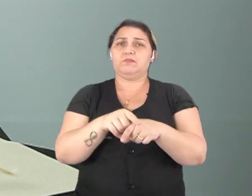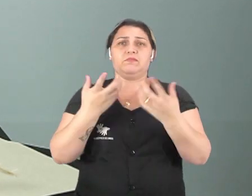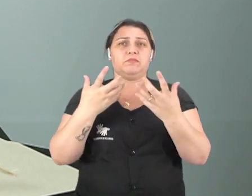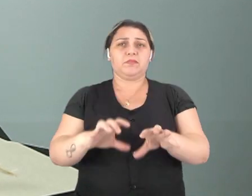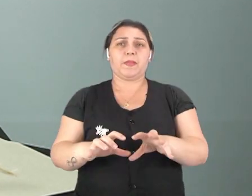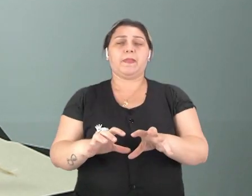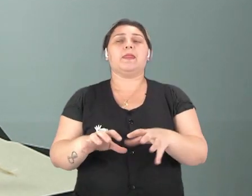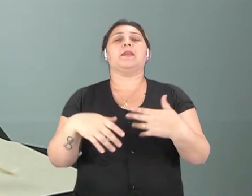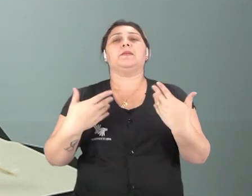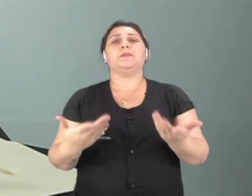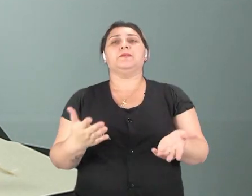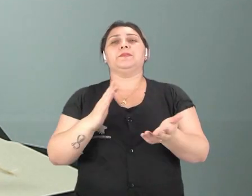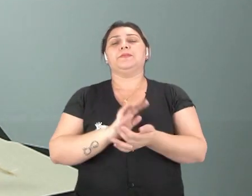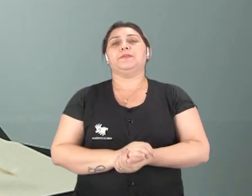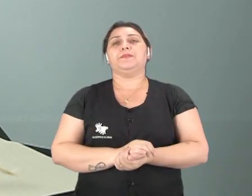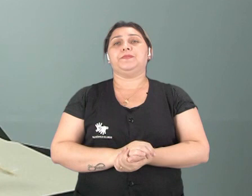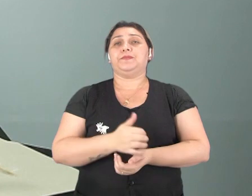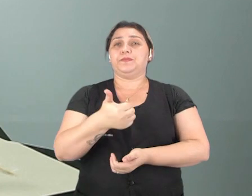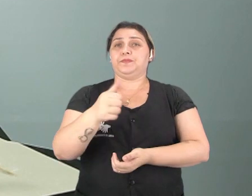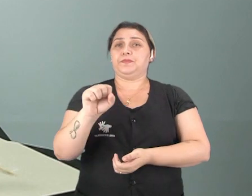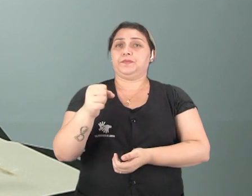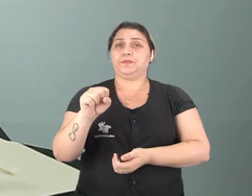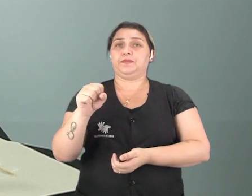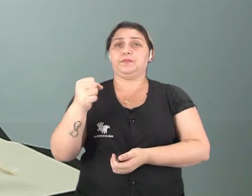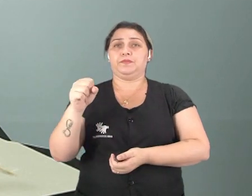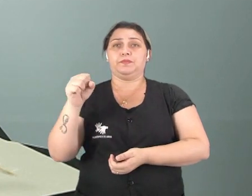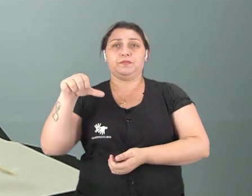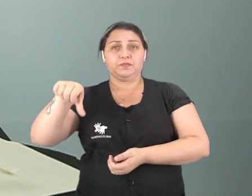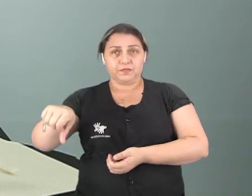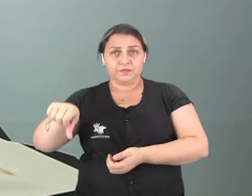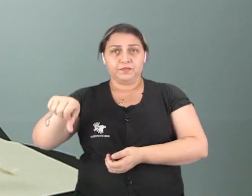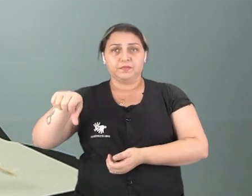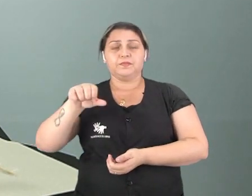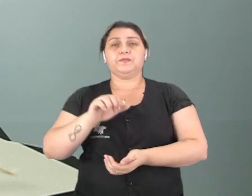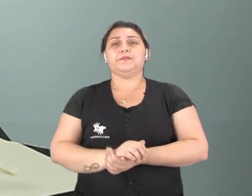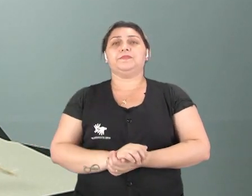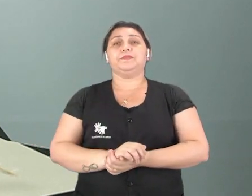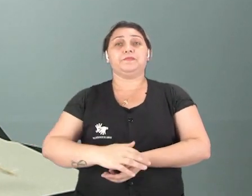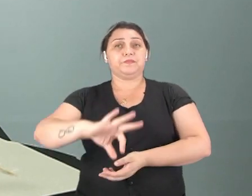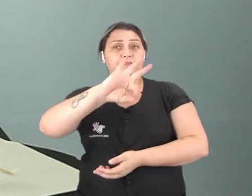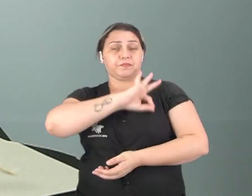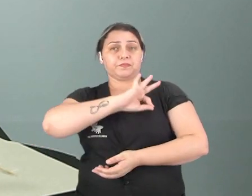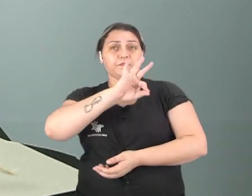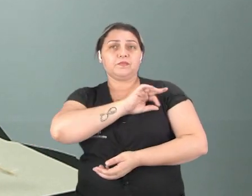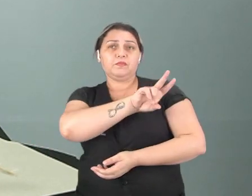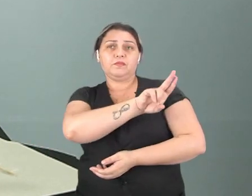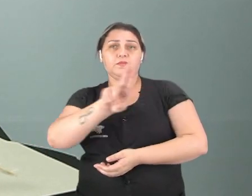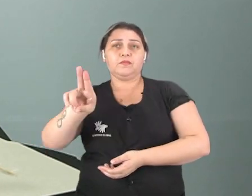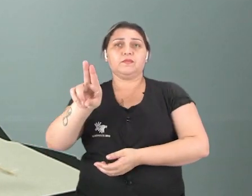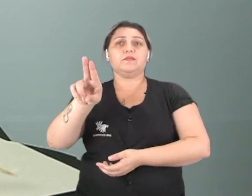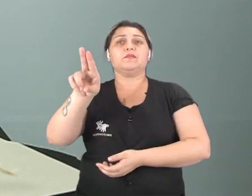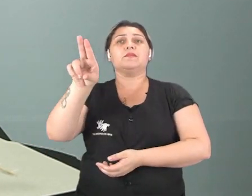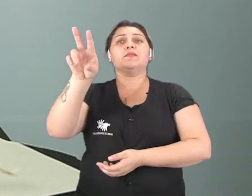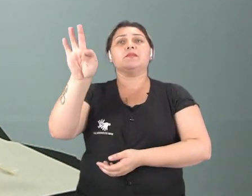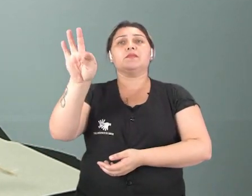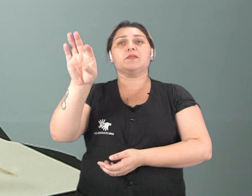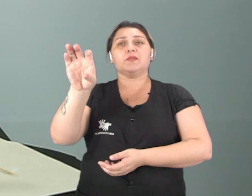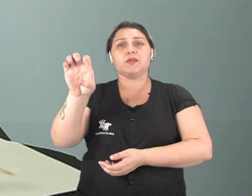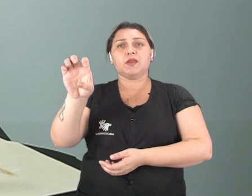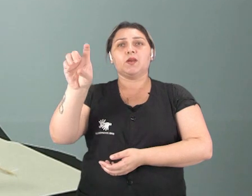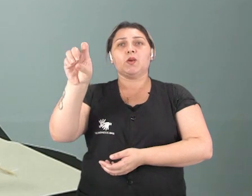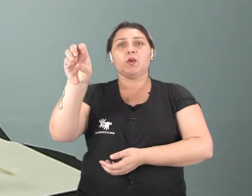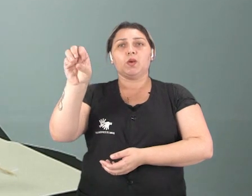quando foi, né, em 1889, um militar chamado Deodoro da Fonseca,